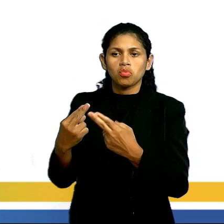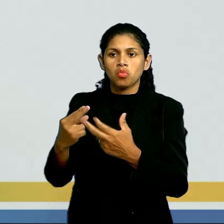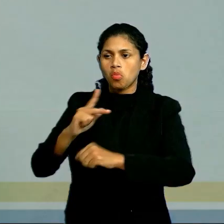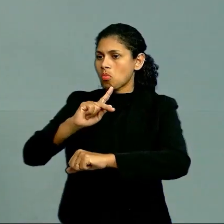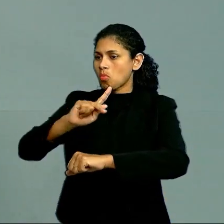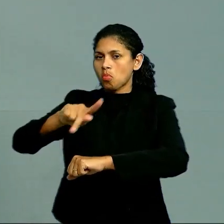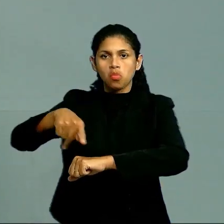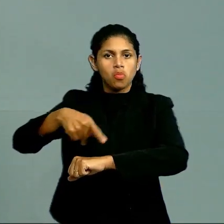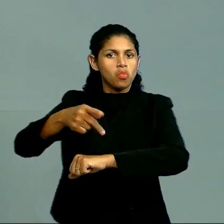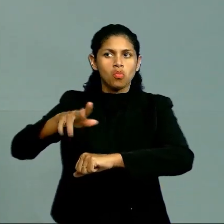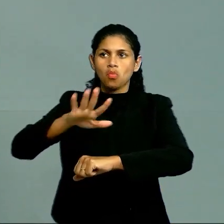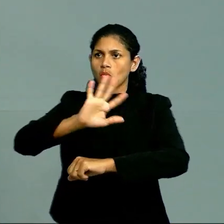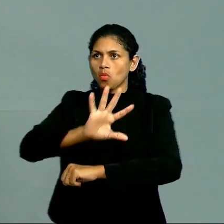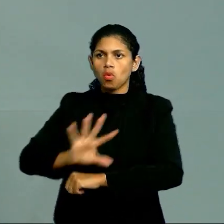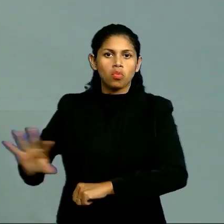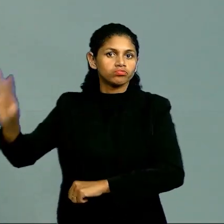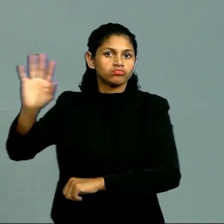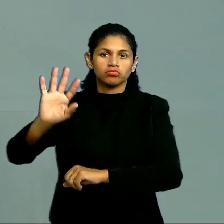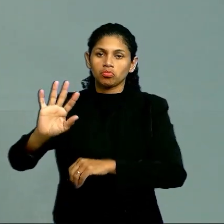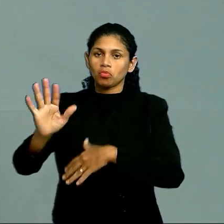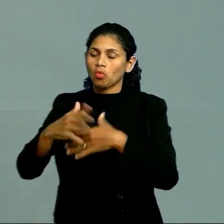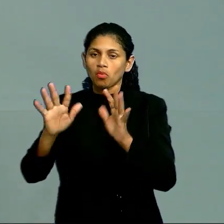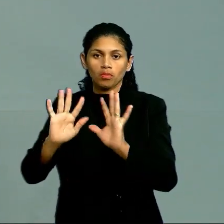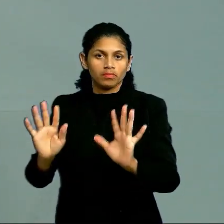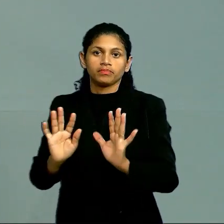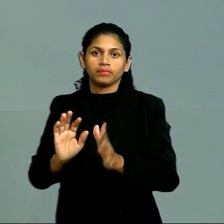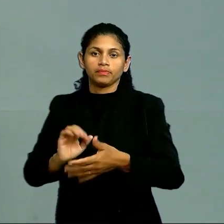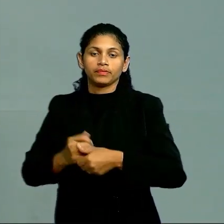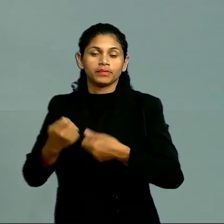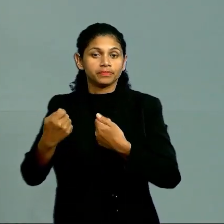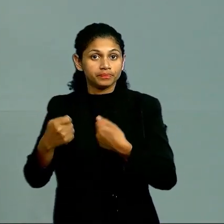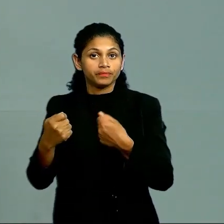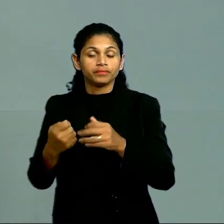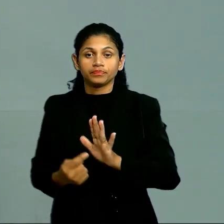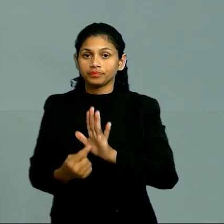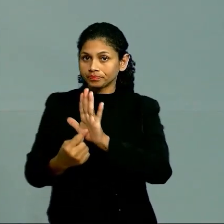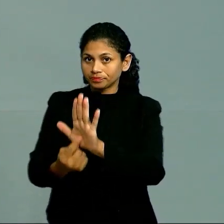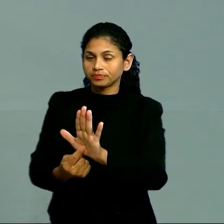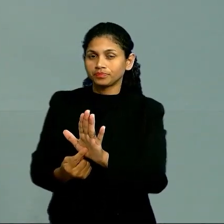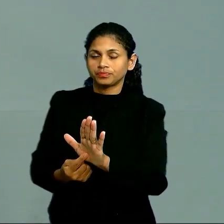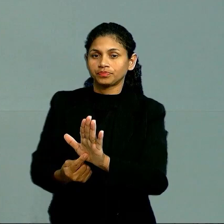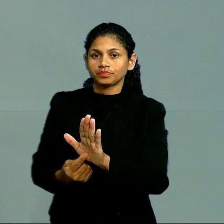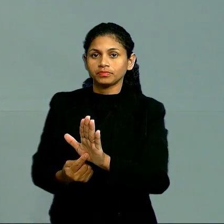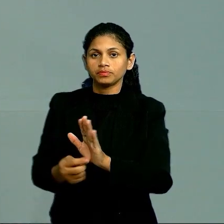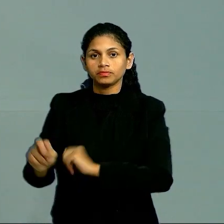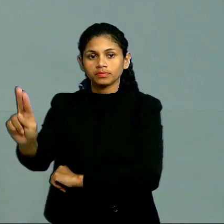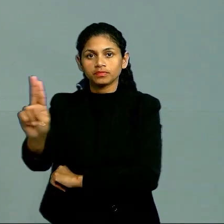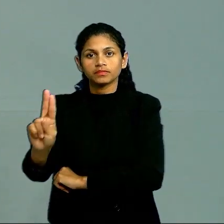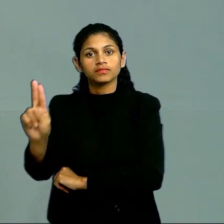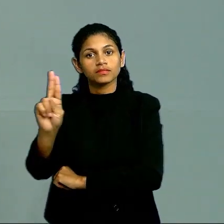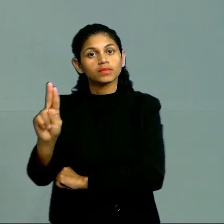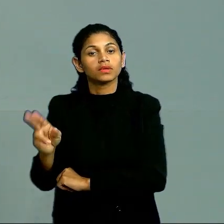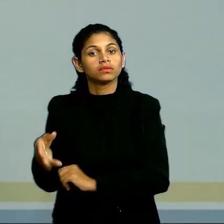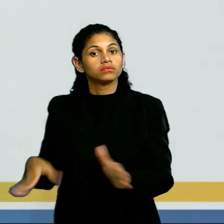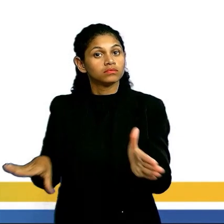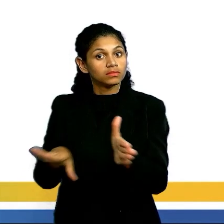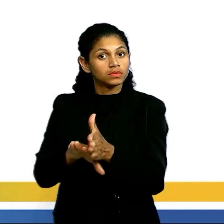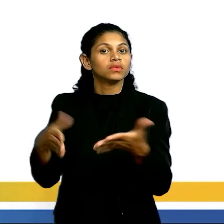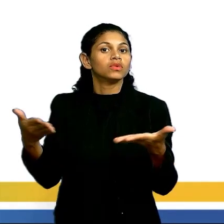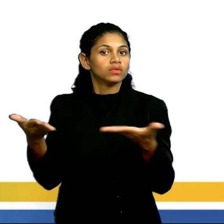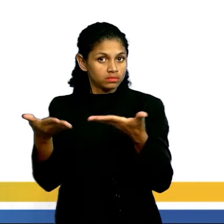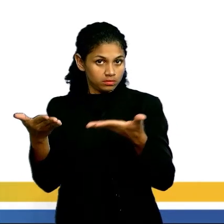uma regra que Linneu, ele, formulou, e inclusive, pessoal, é usado até hoje, tá